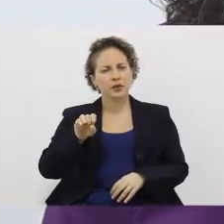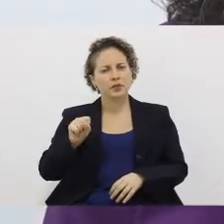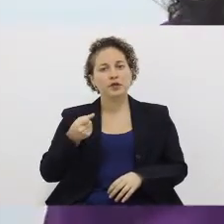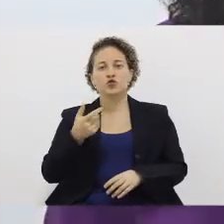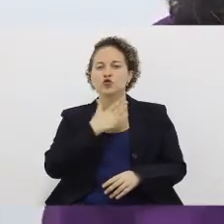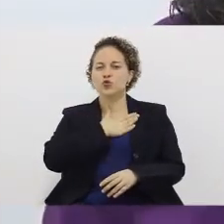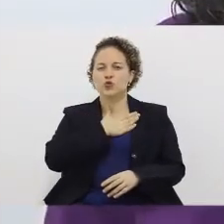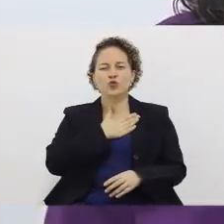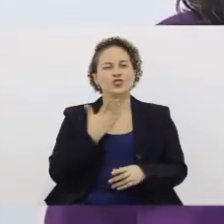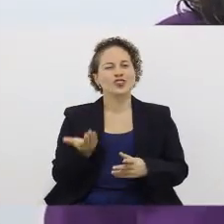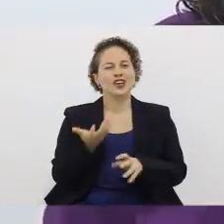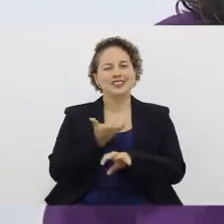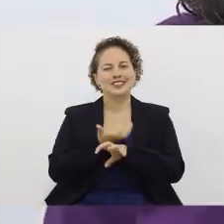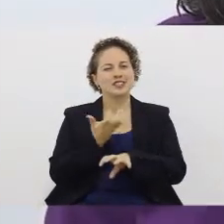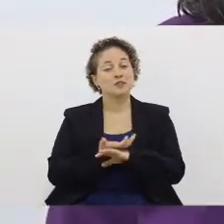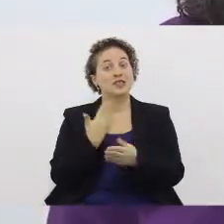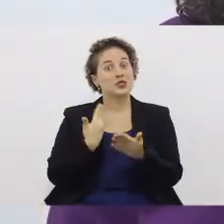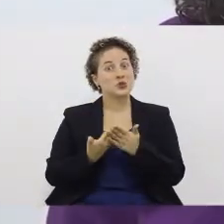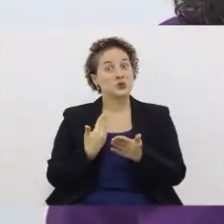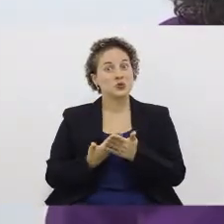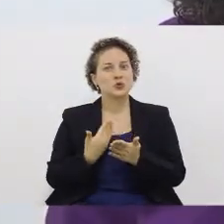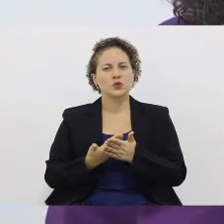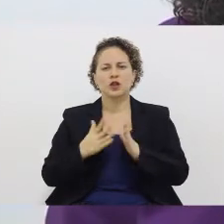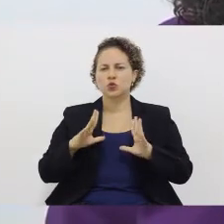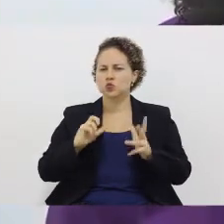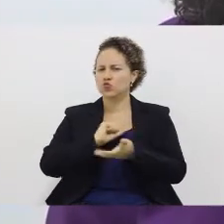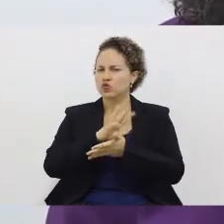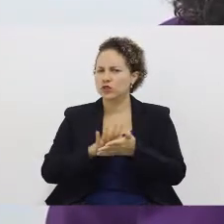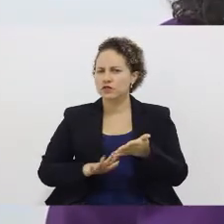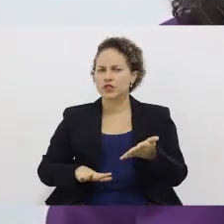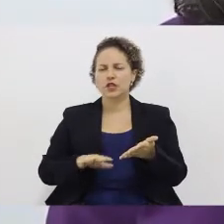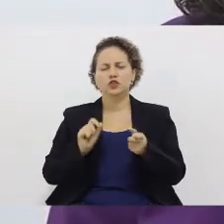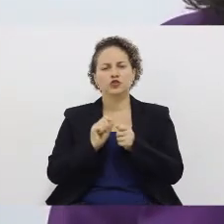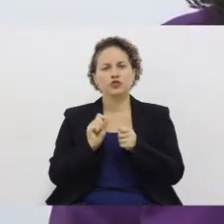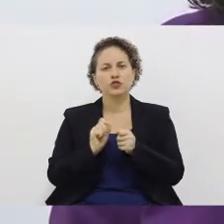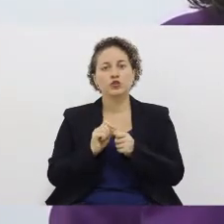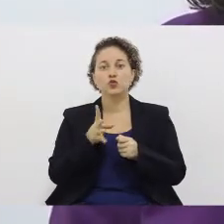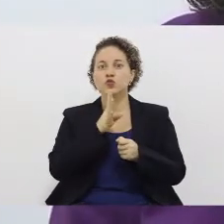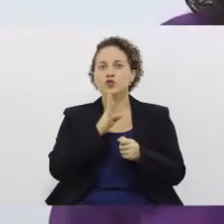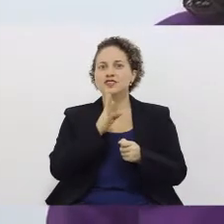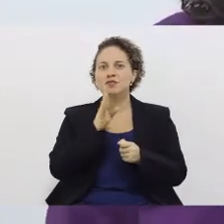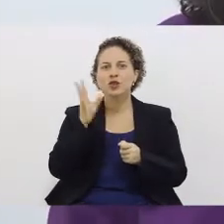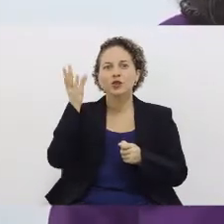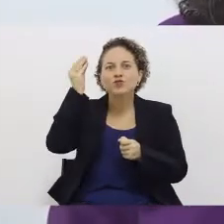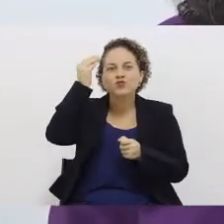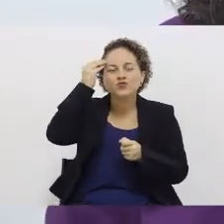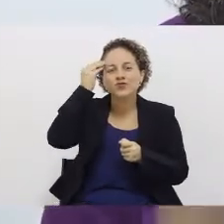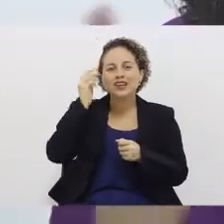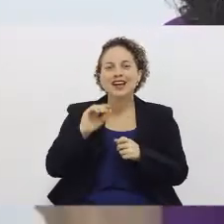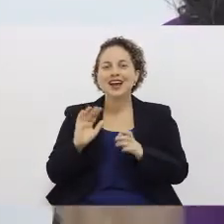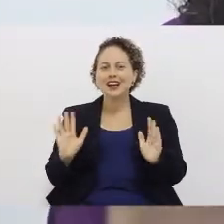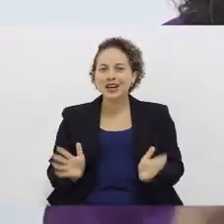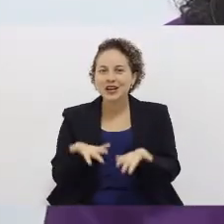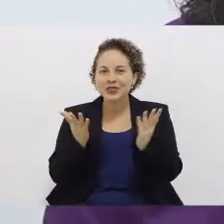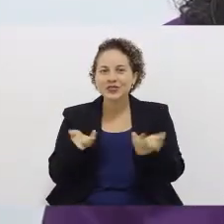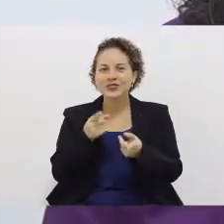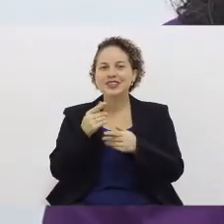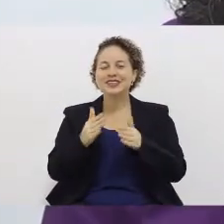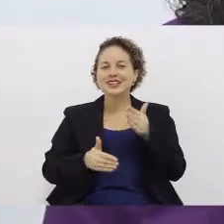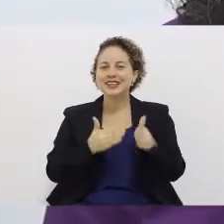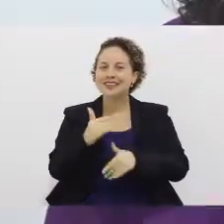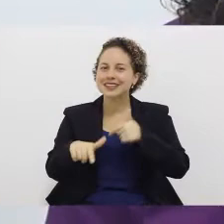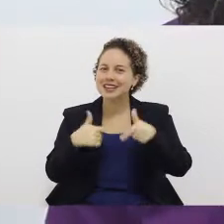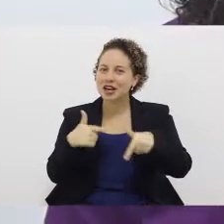da disciplina, estudado e feito todas as atividades para que o conhecimento adquirido os ajude nessa caminhada